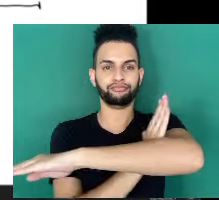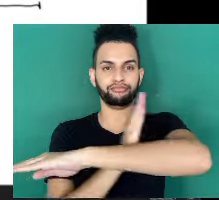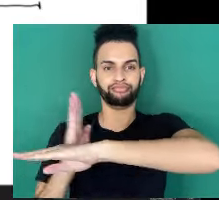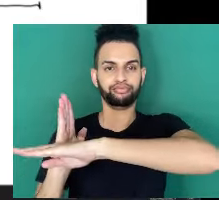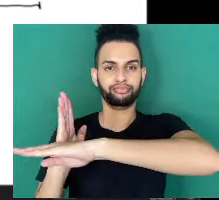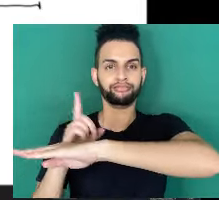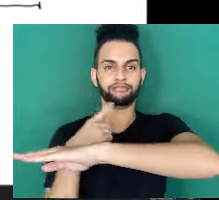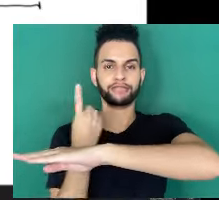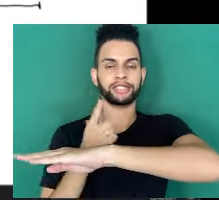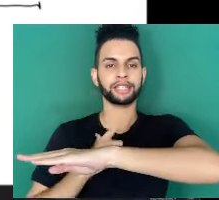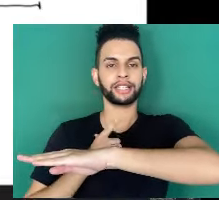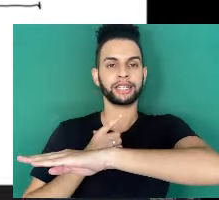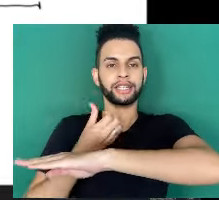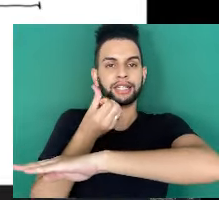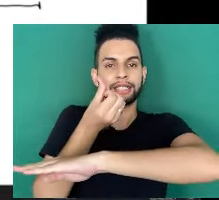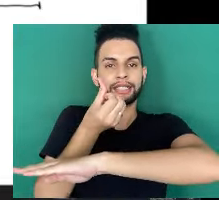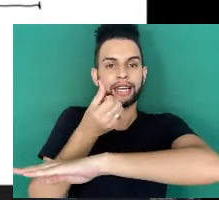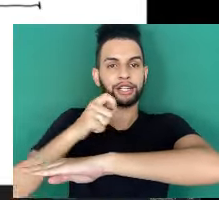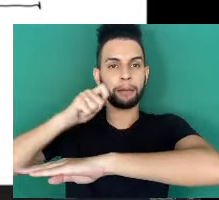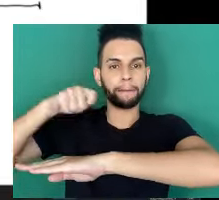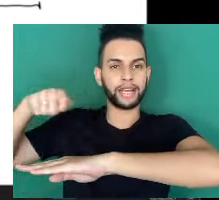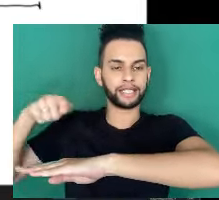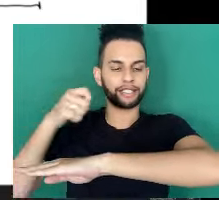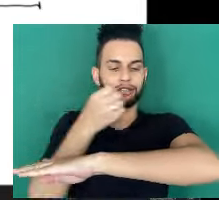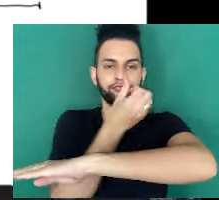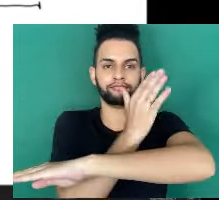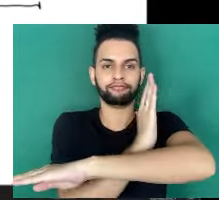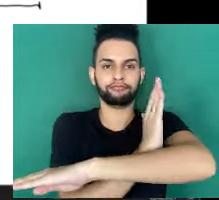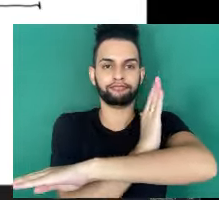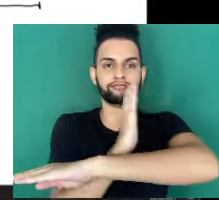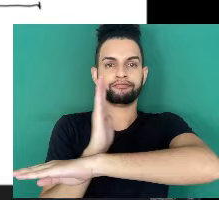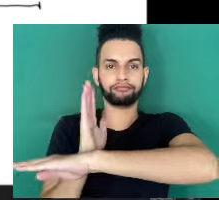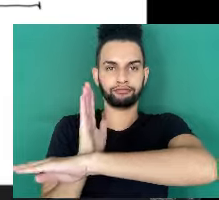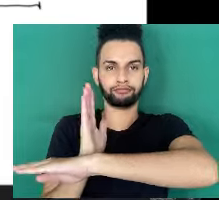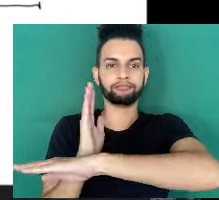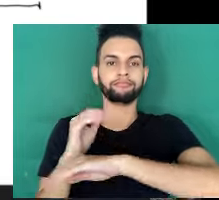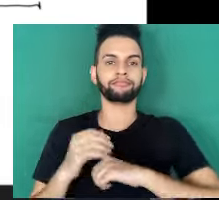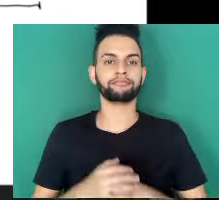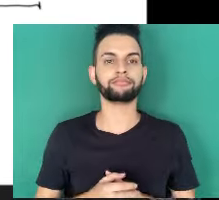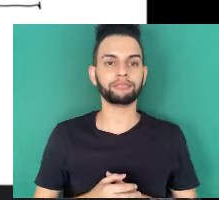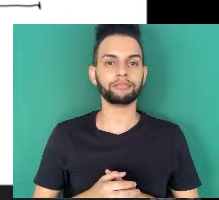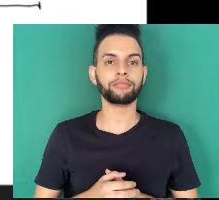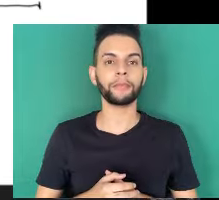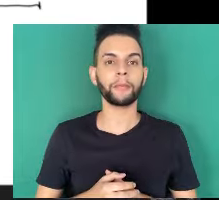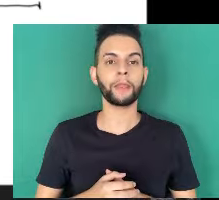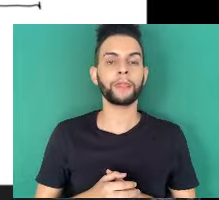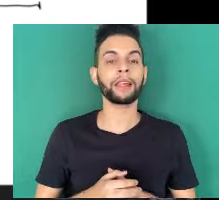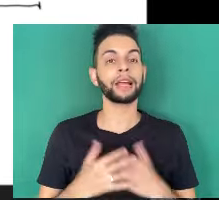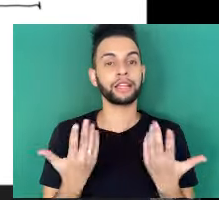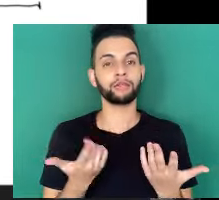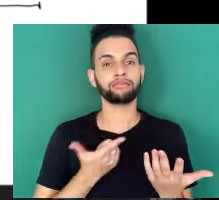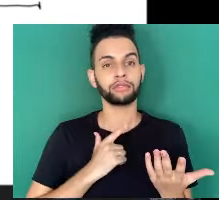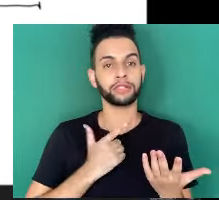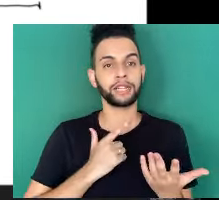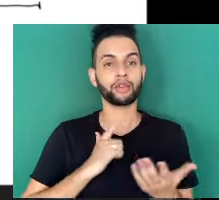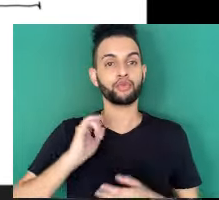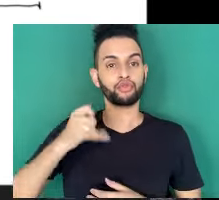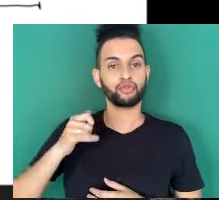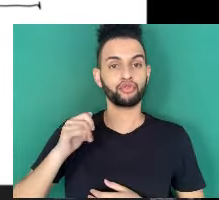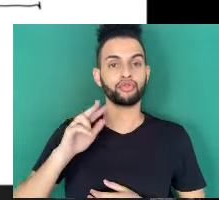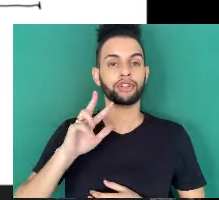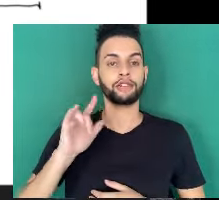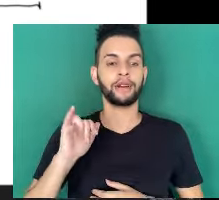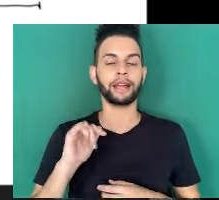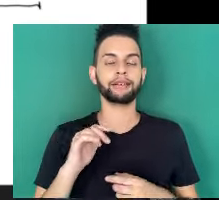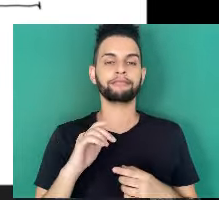meses. E a gente vai dividir por 2 também o juro que vai ser incidido, né? Então, assim, eu